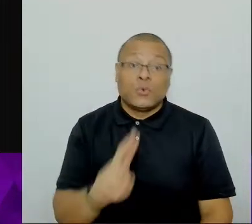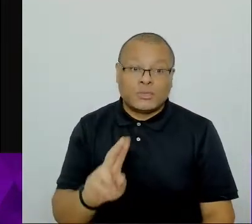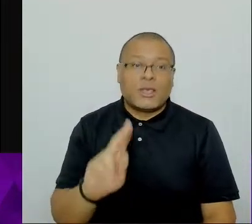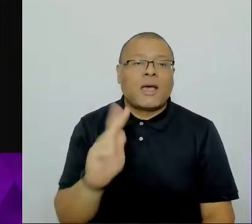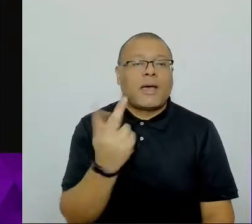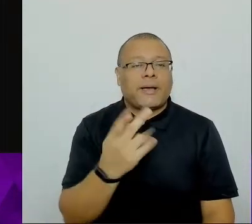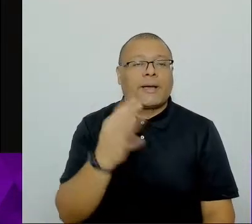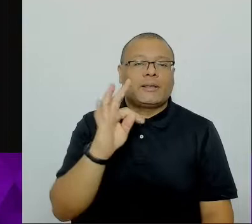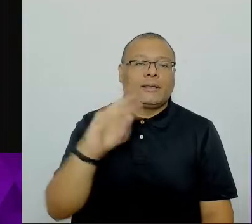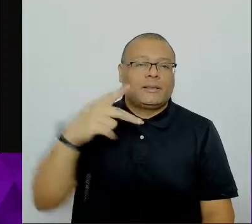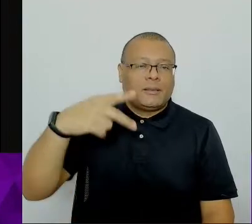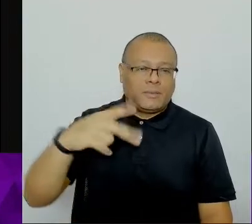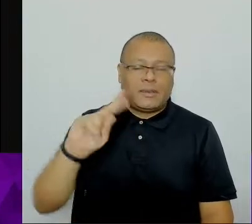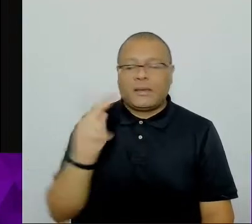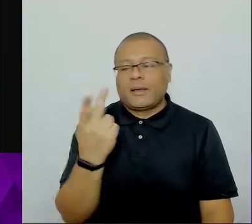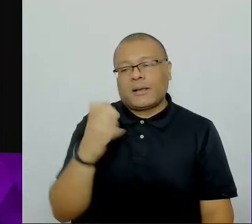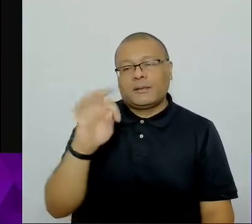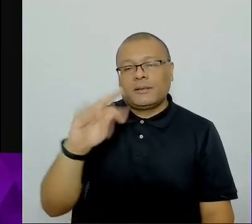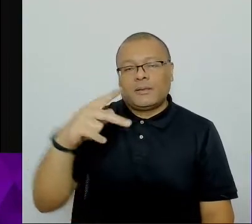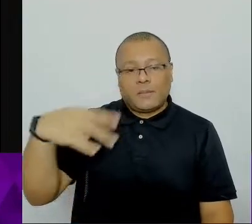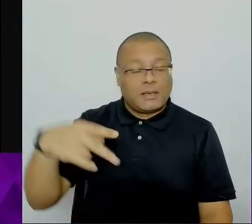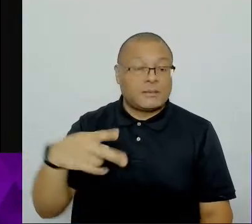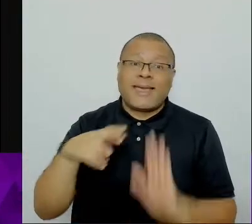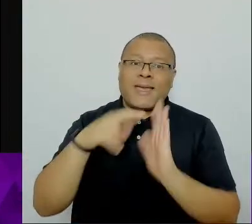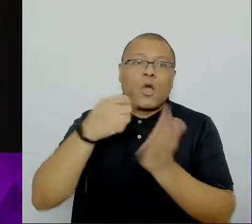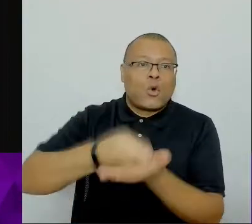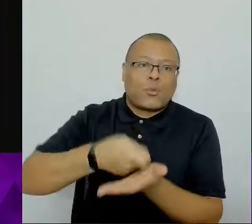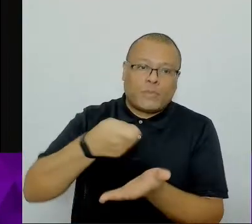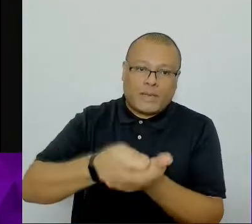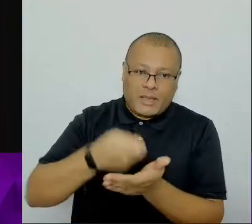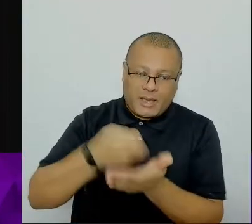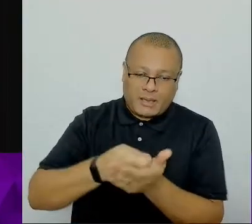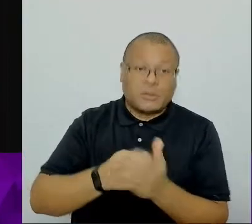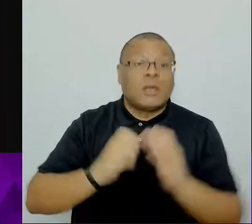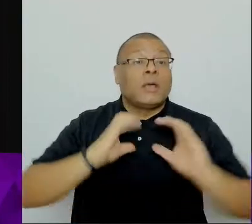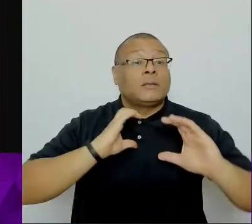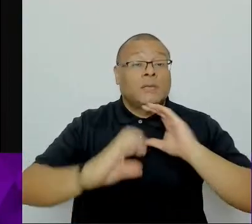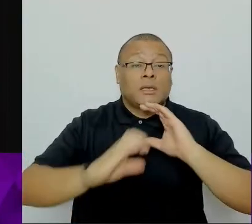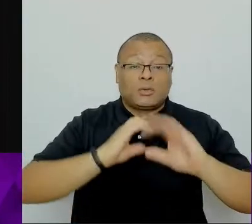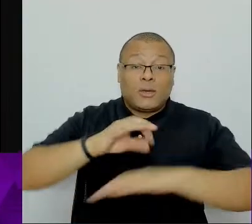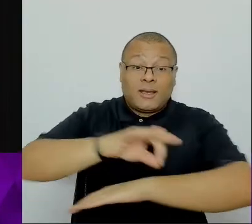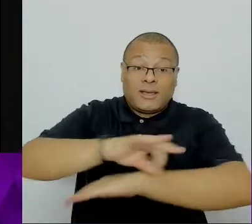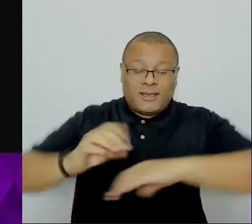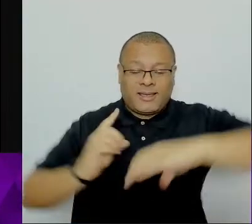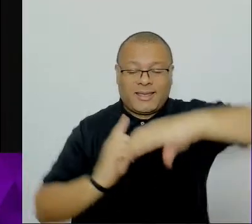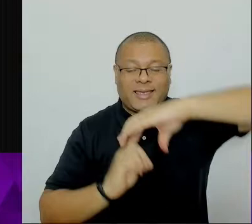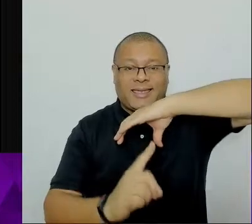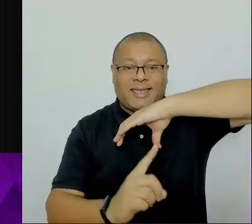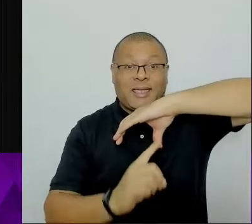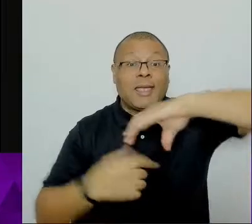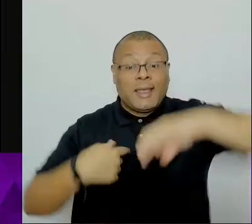causa da segurança, né? Ela tem, idealmente, na sua comunicação, uma arquitetura cliente e servidor, ou